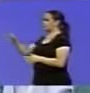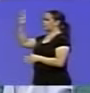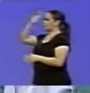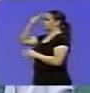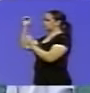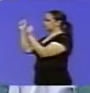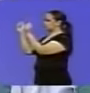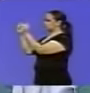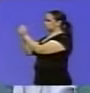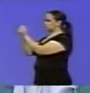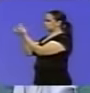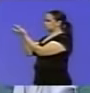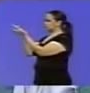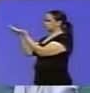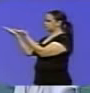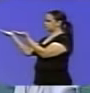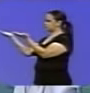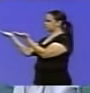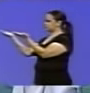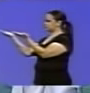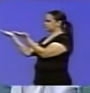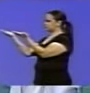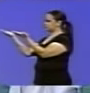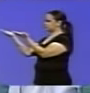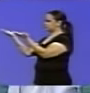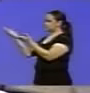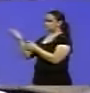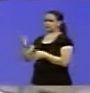O Senhor esteja convosco.